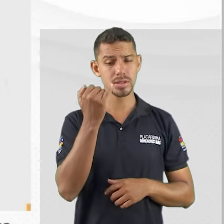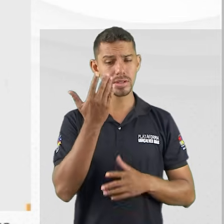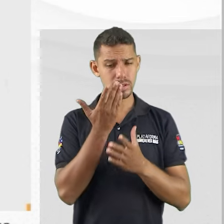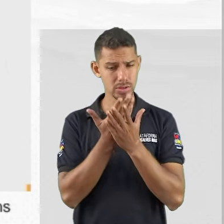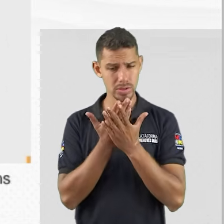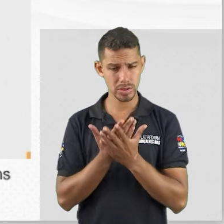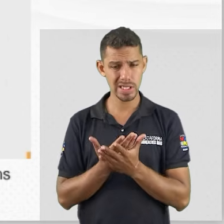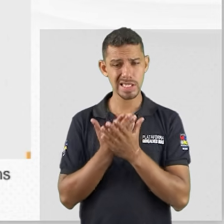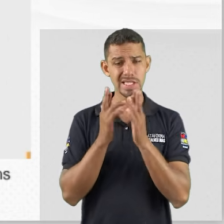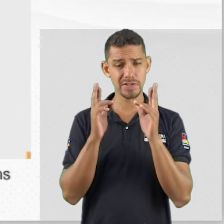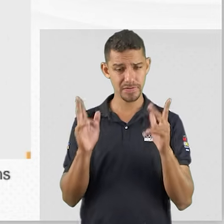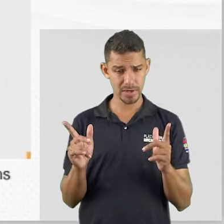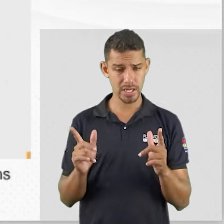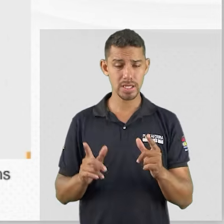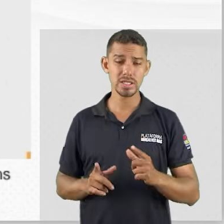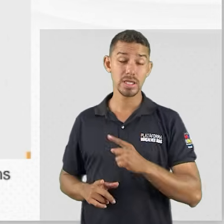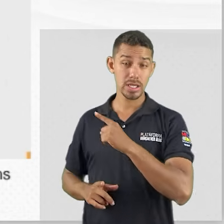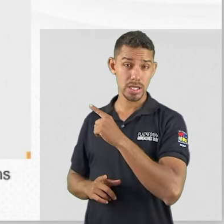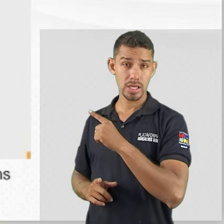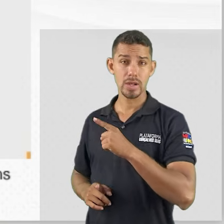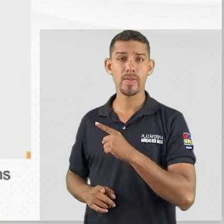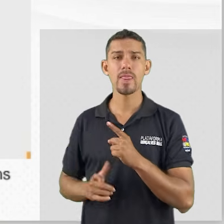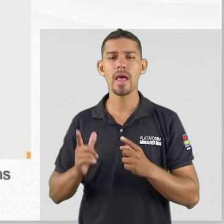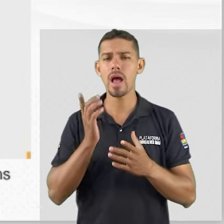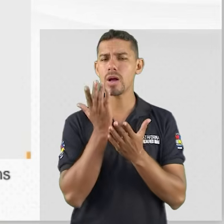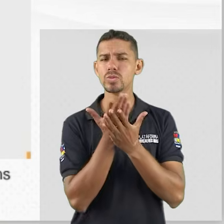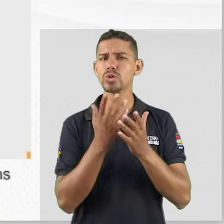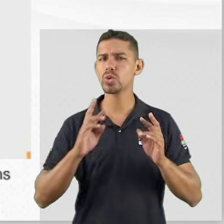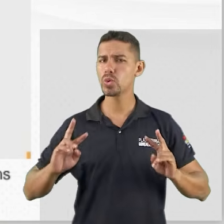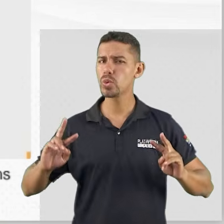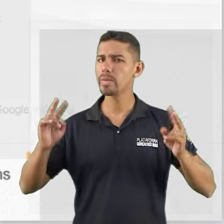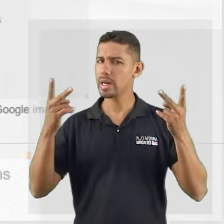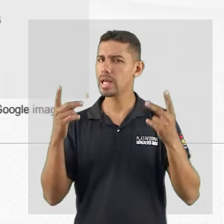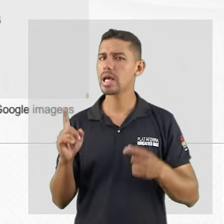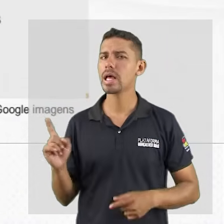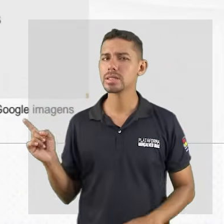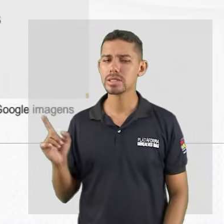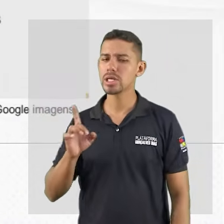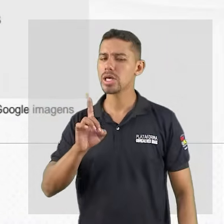analisar essa diferença na hora da duplicação desse